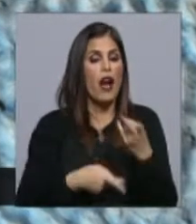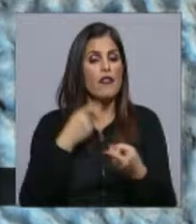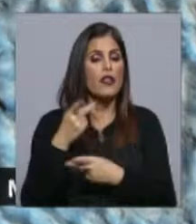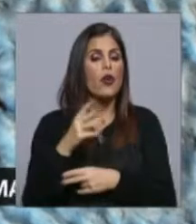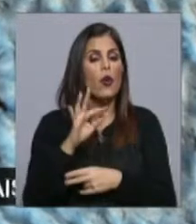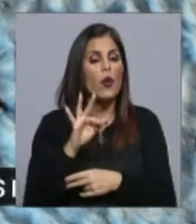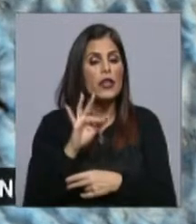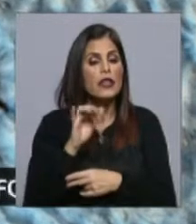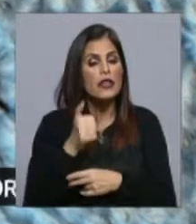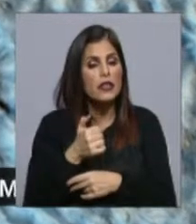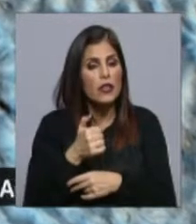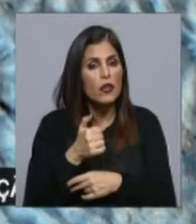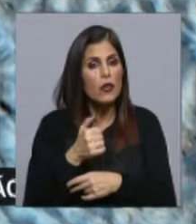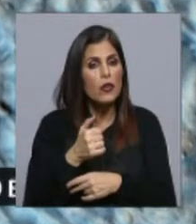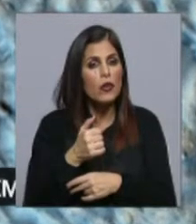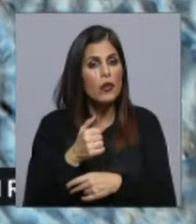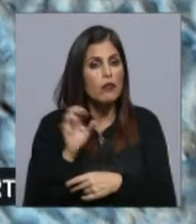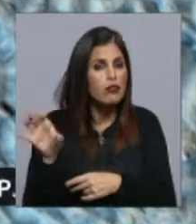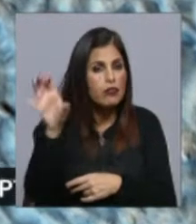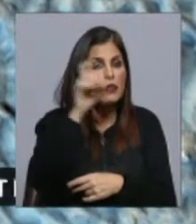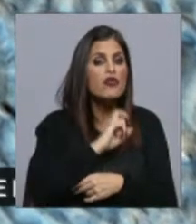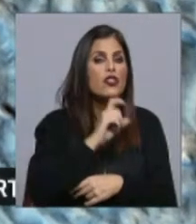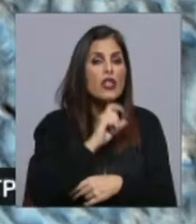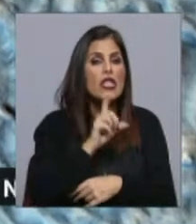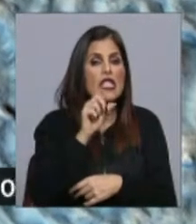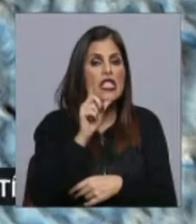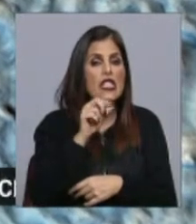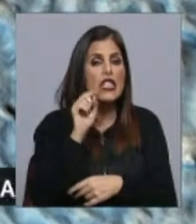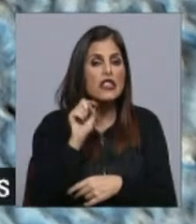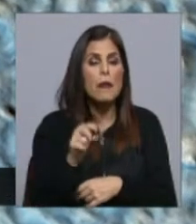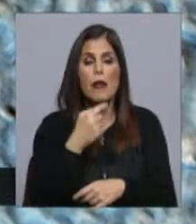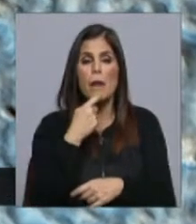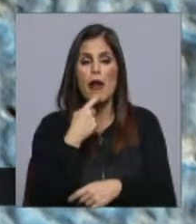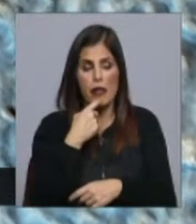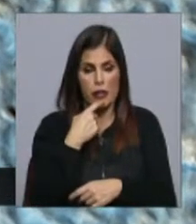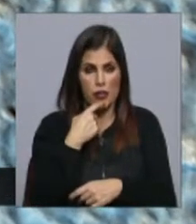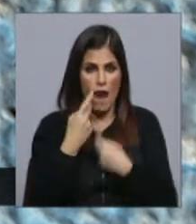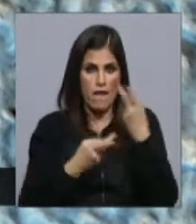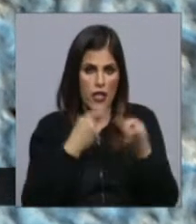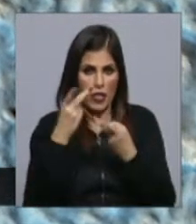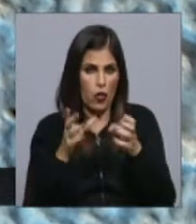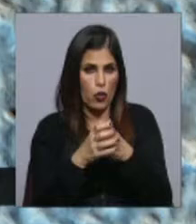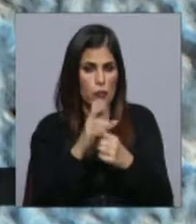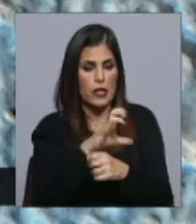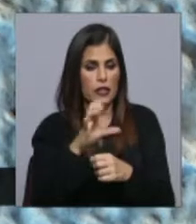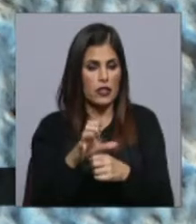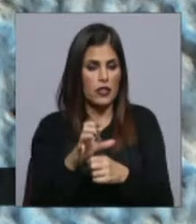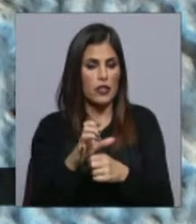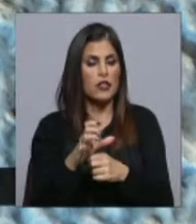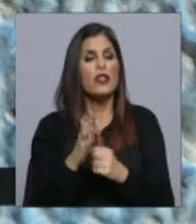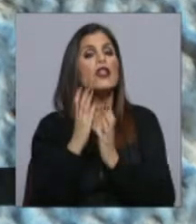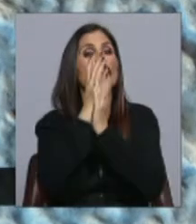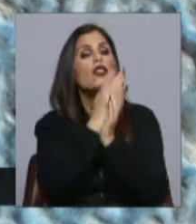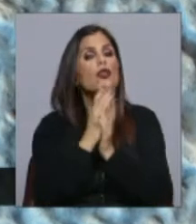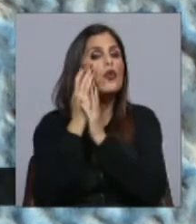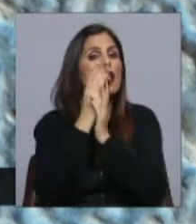45 glaciares. Cristiana, 60 mil pedras foi o que analisaram este grupo de cientistas e também 10 estudantes